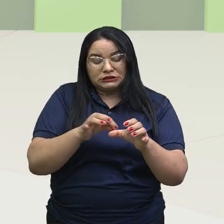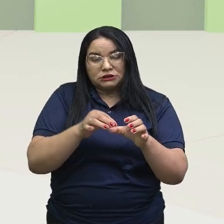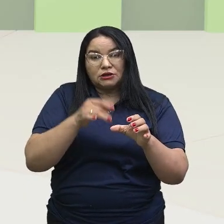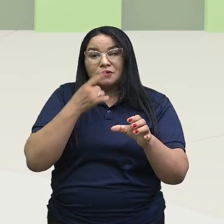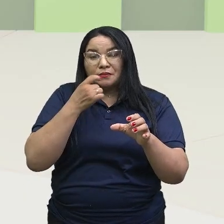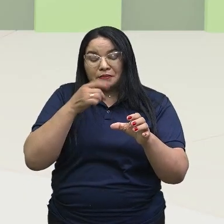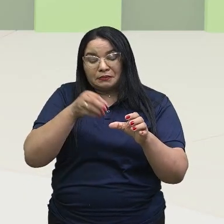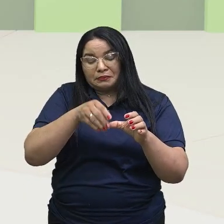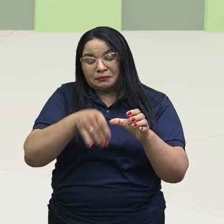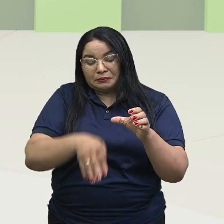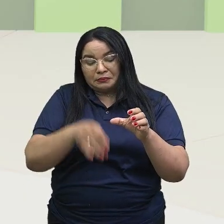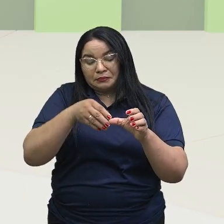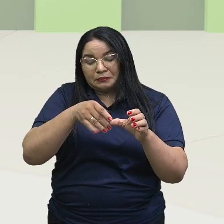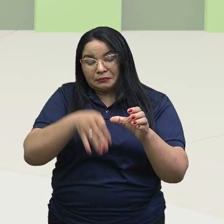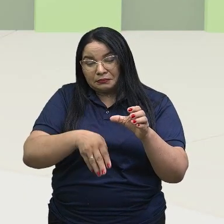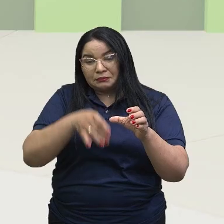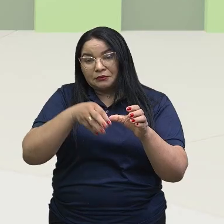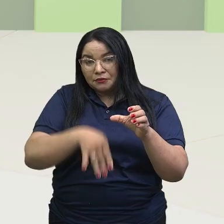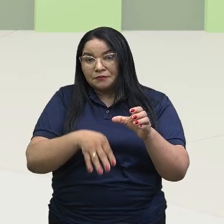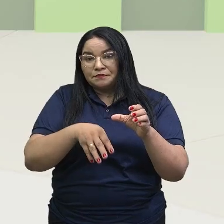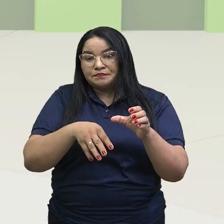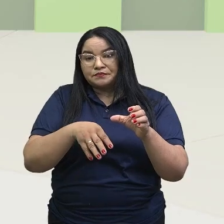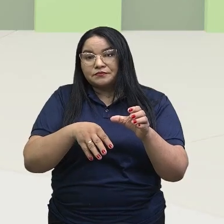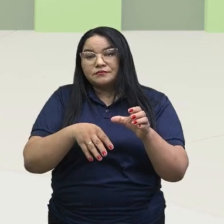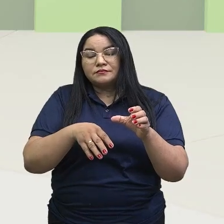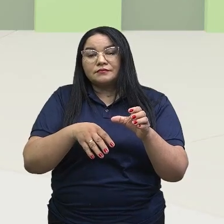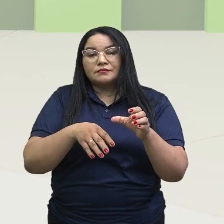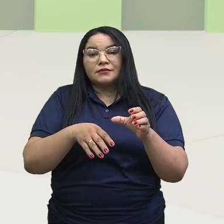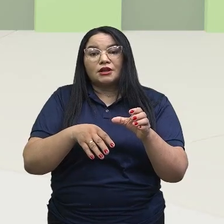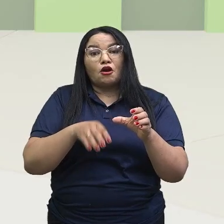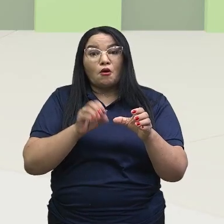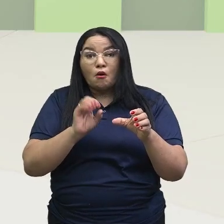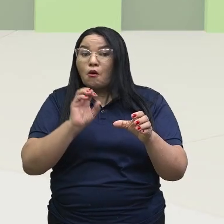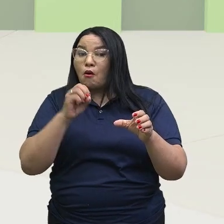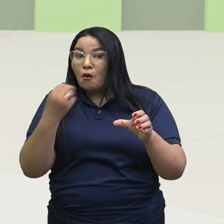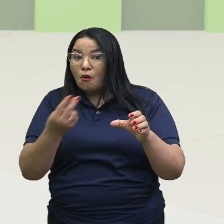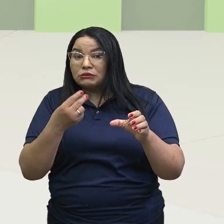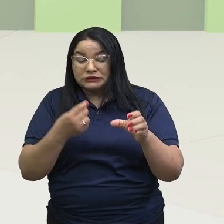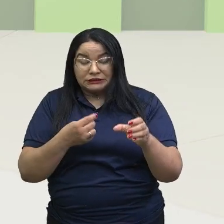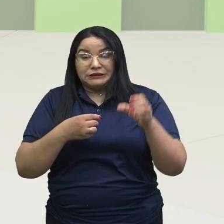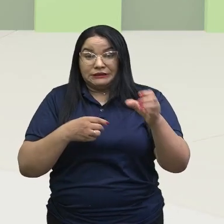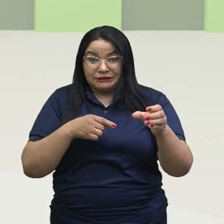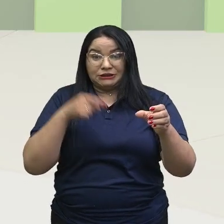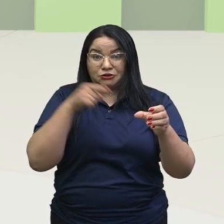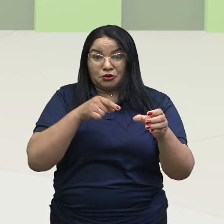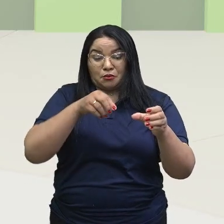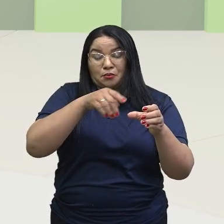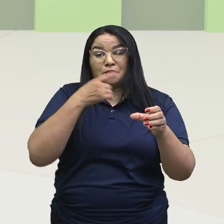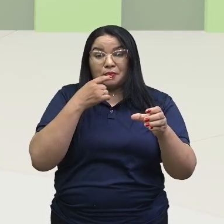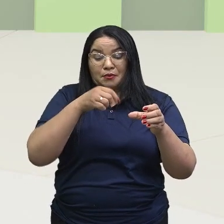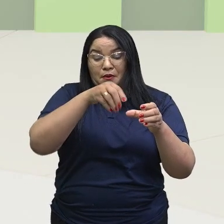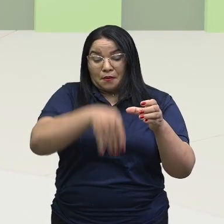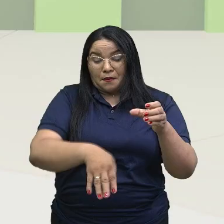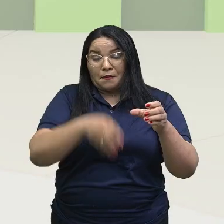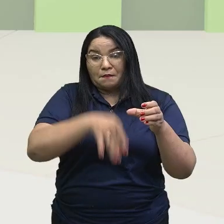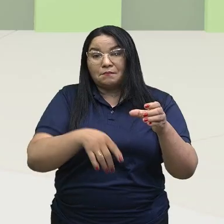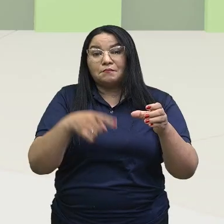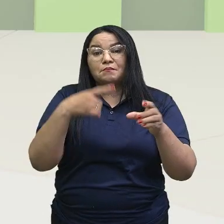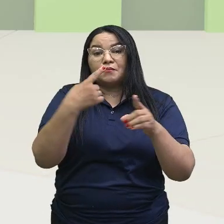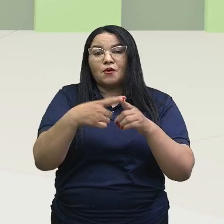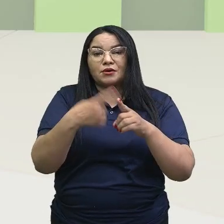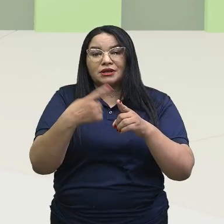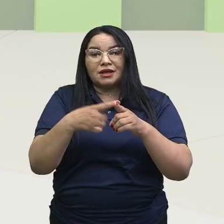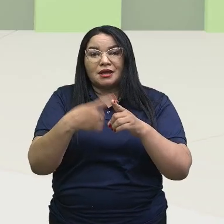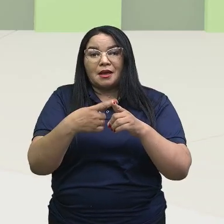sangrando, estava pingando no chão. E aí, ou eu segurava aquilo enquanto estava pingando, porque o mercúrio ele